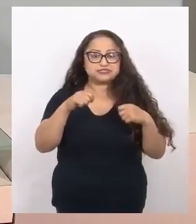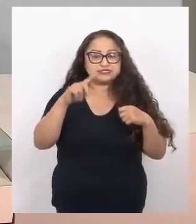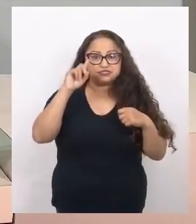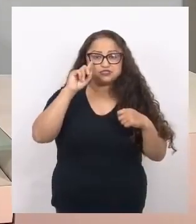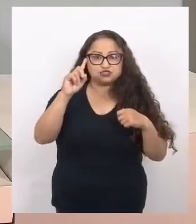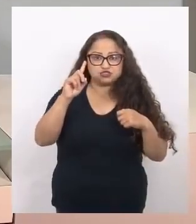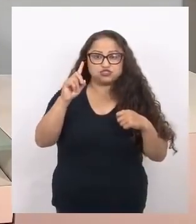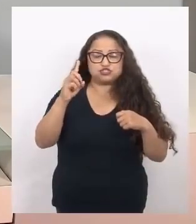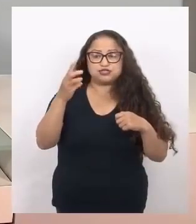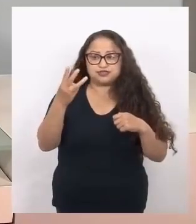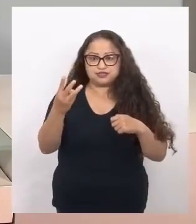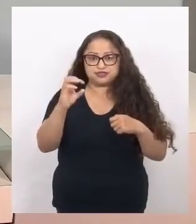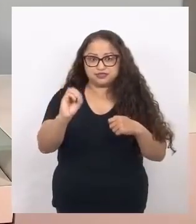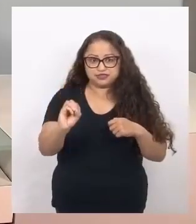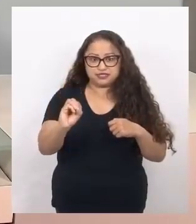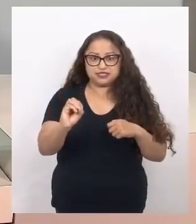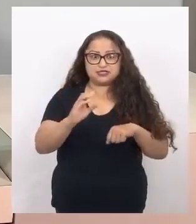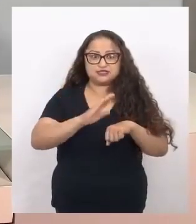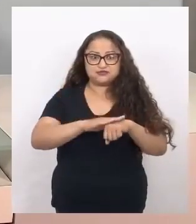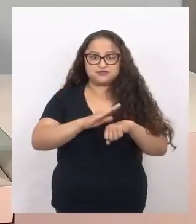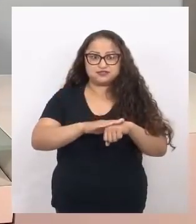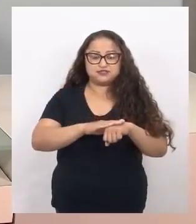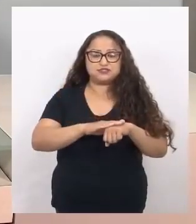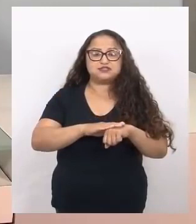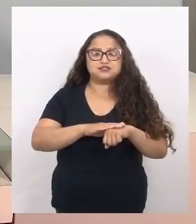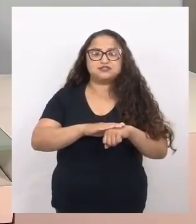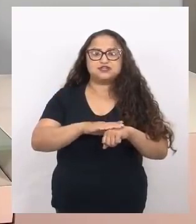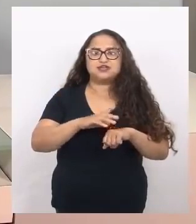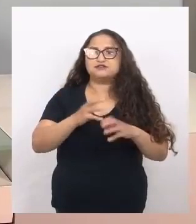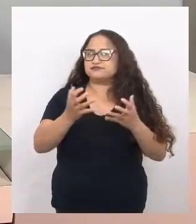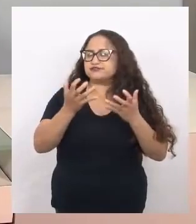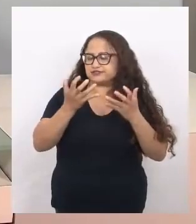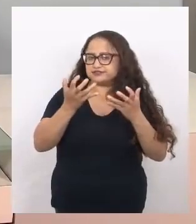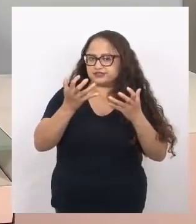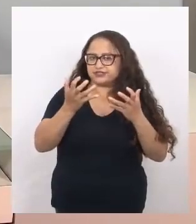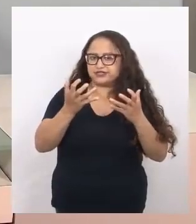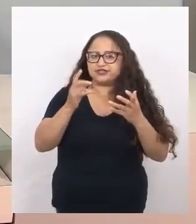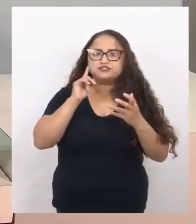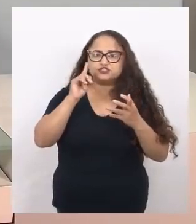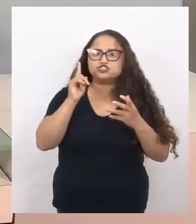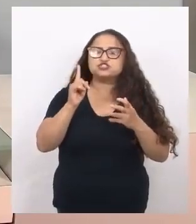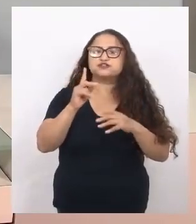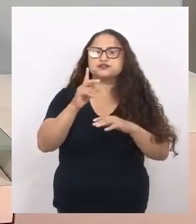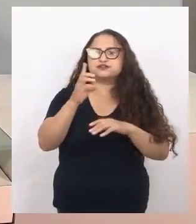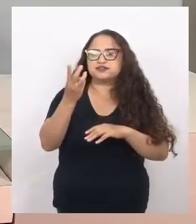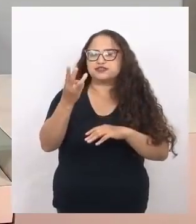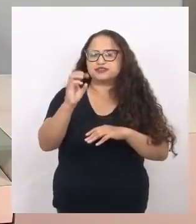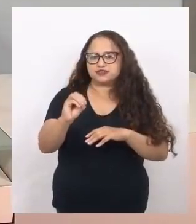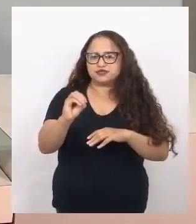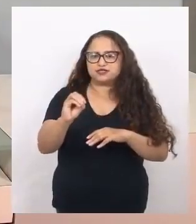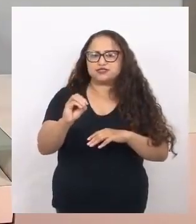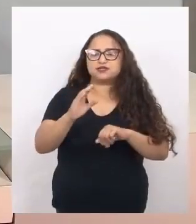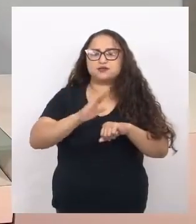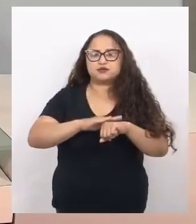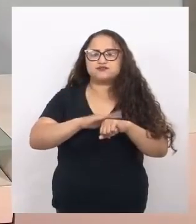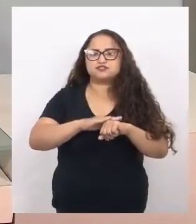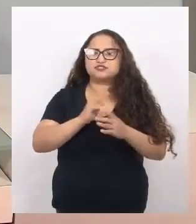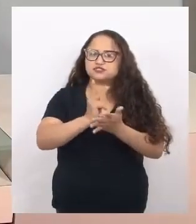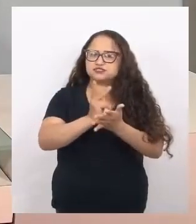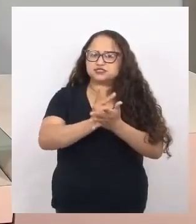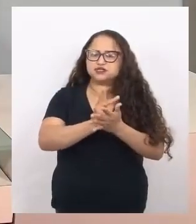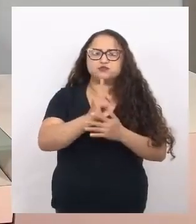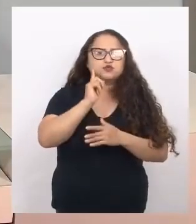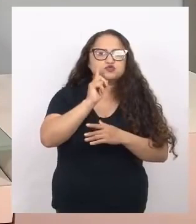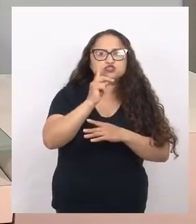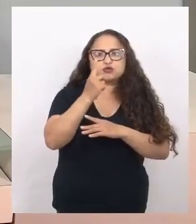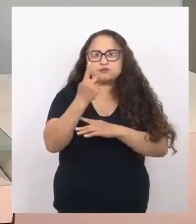dia 30. Isso, eles manifestam interesse ali no dia 30, tá? Para ter a constituição de jornada atendida no dia